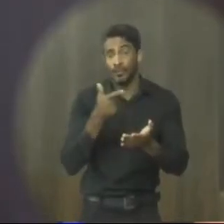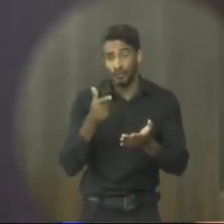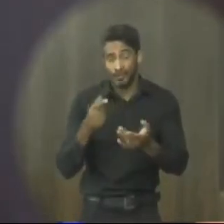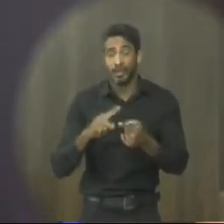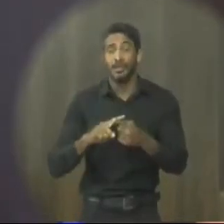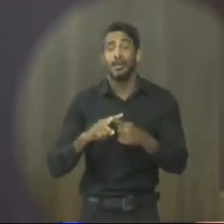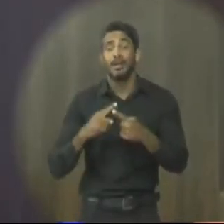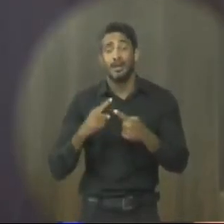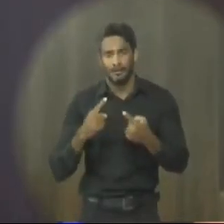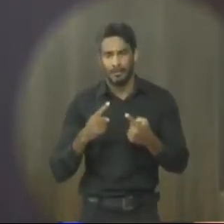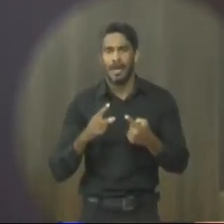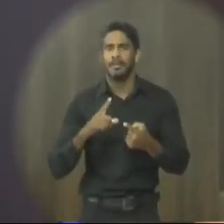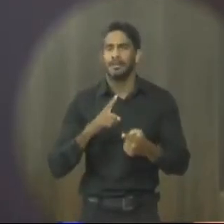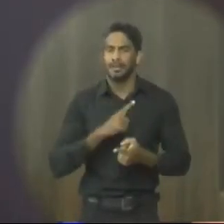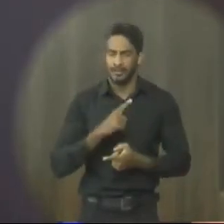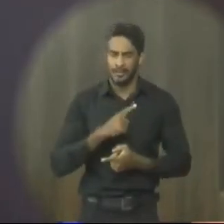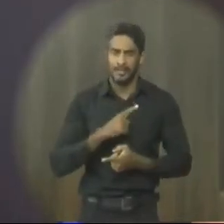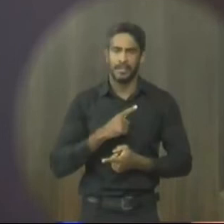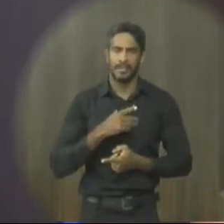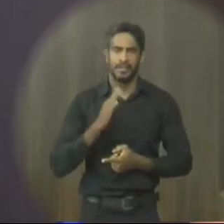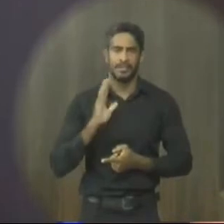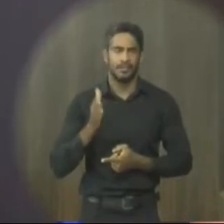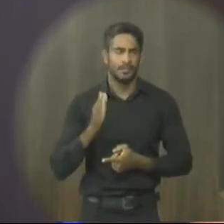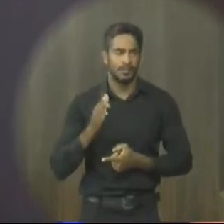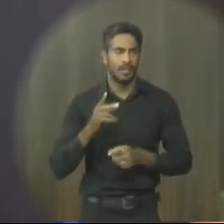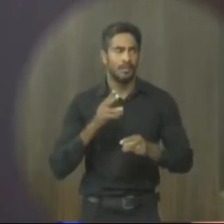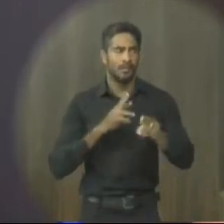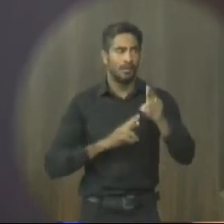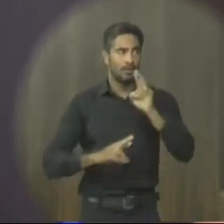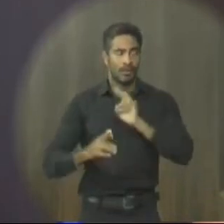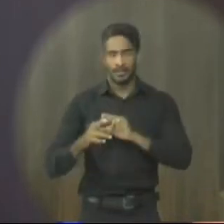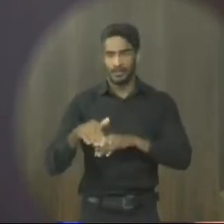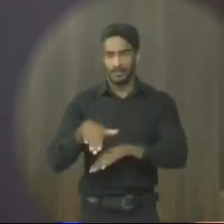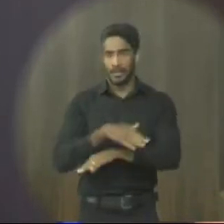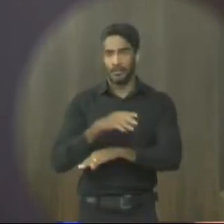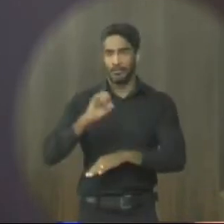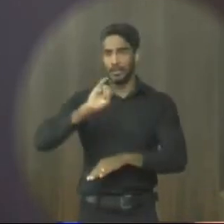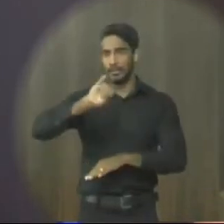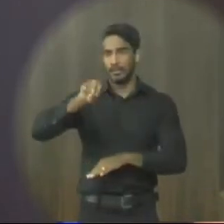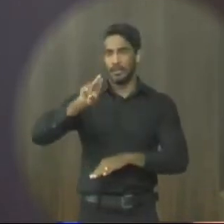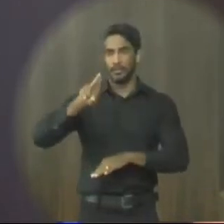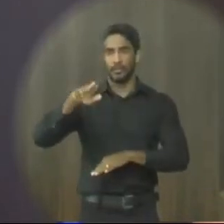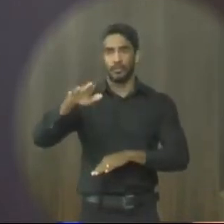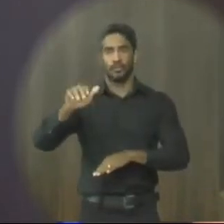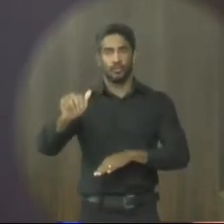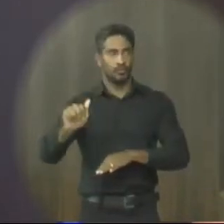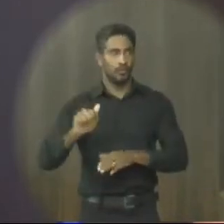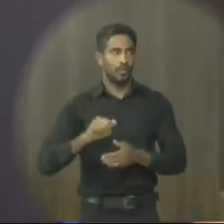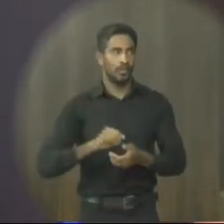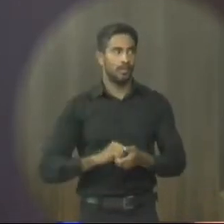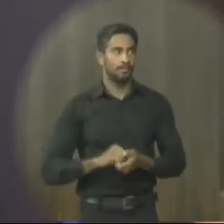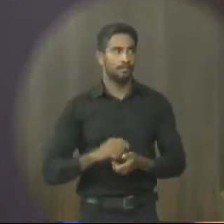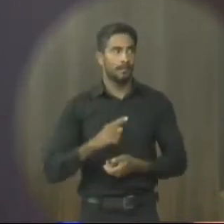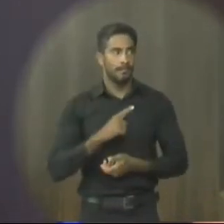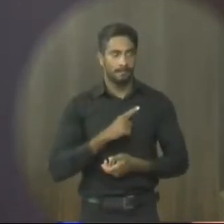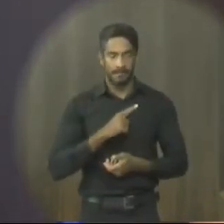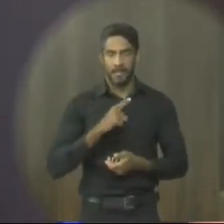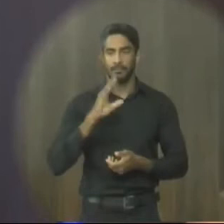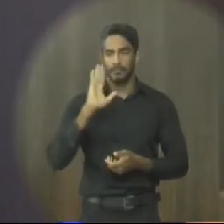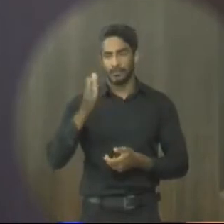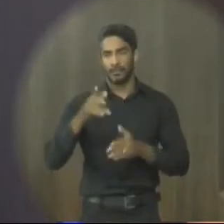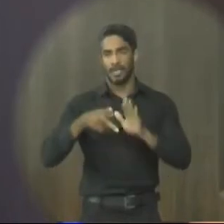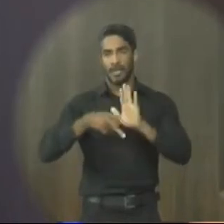Mas já possuímos. Com relação à rua Júlia Aguiar, já temos o projeto